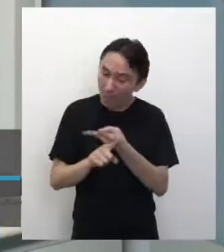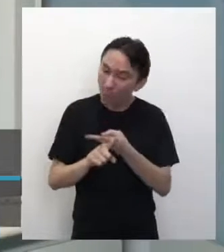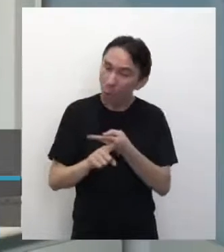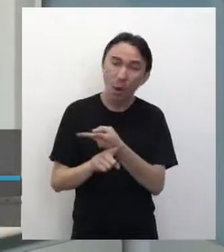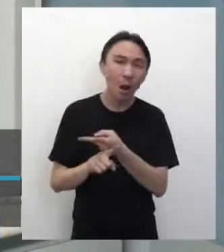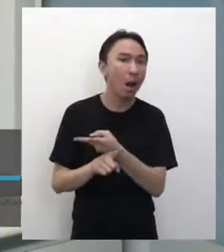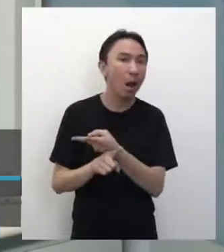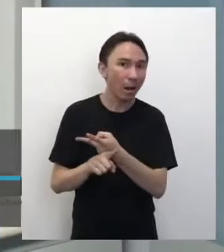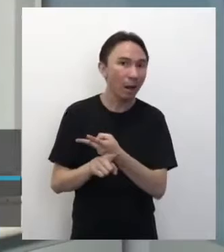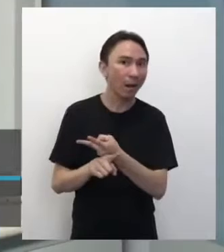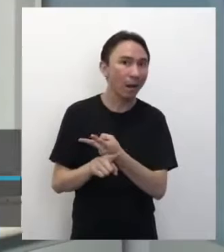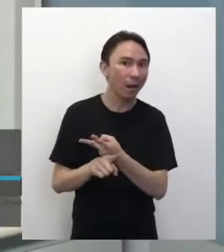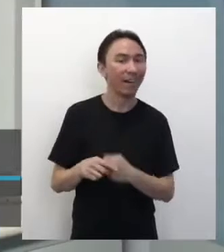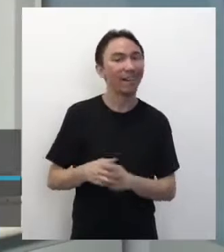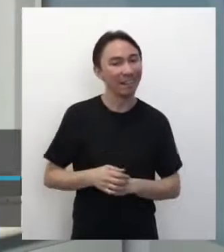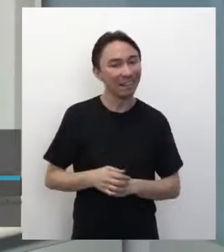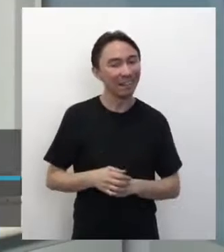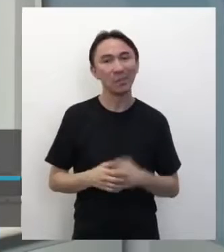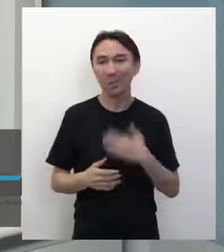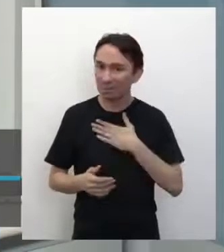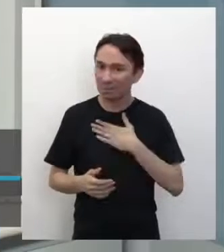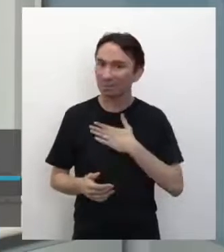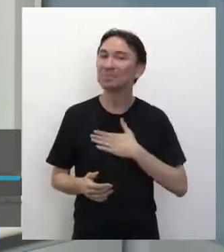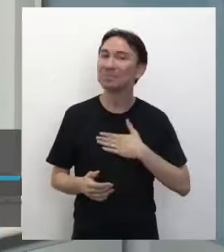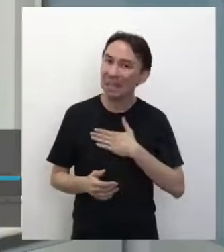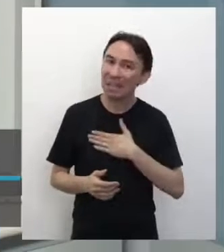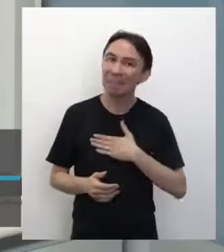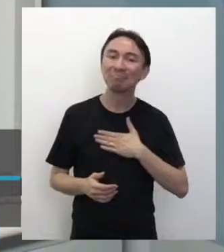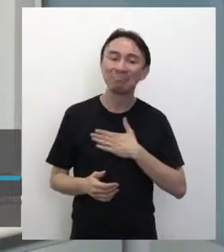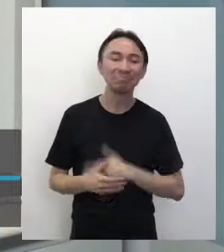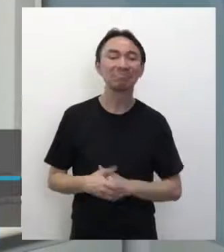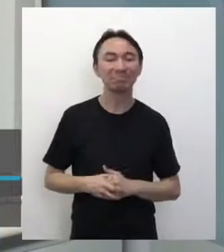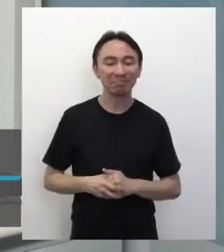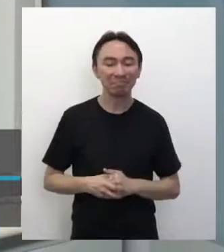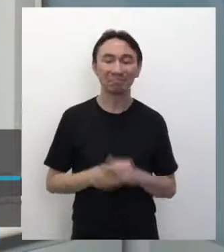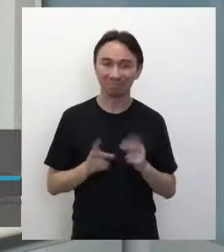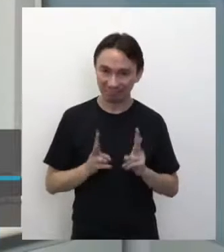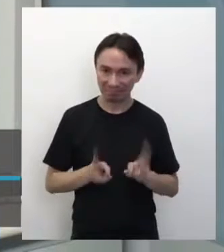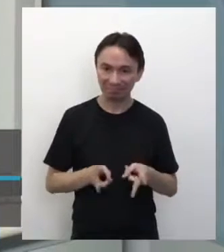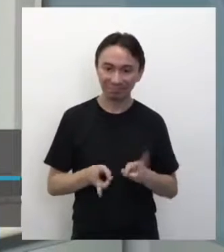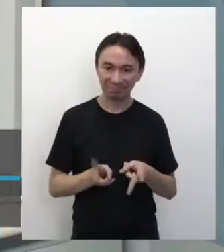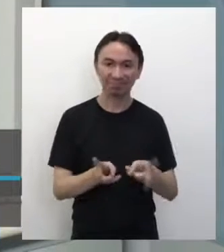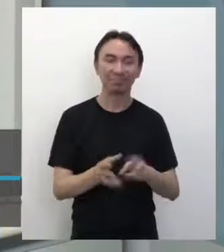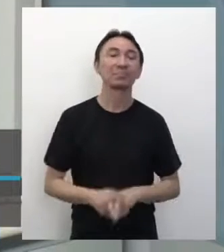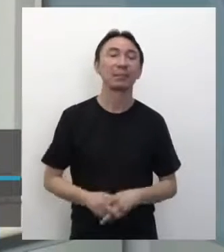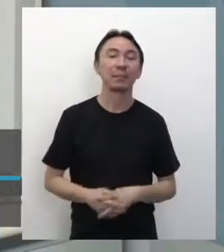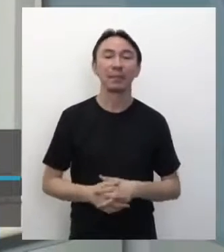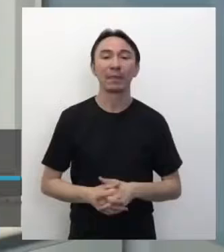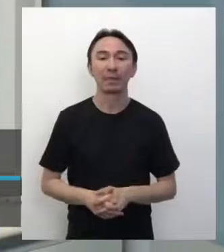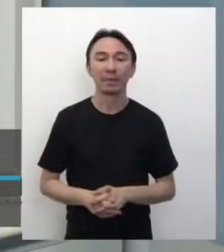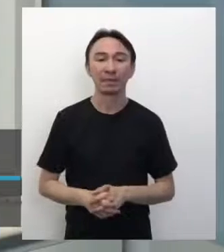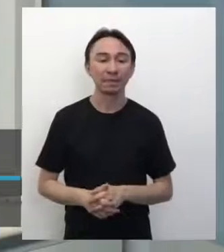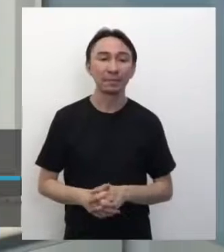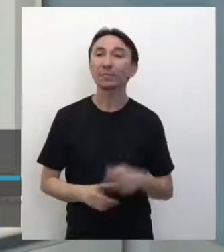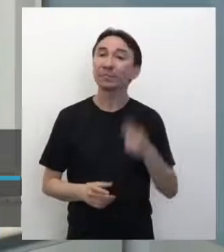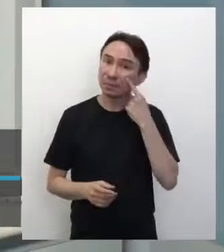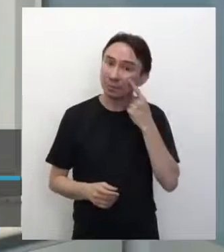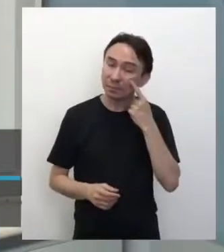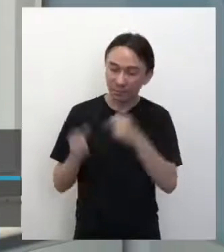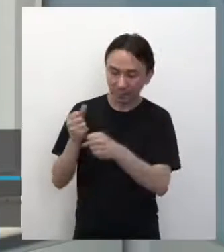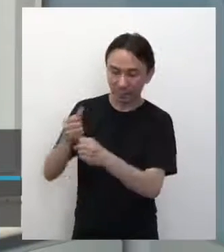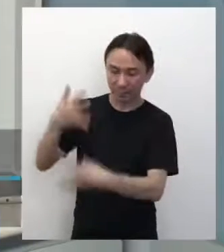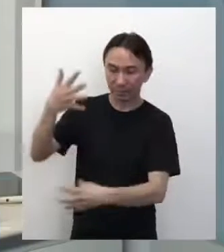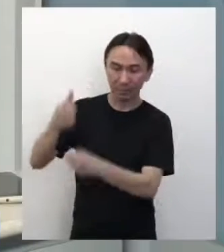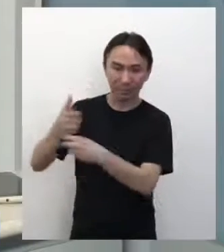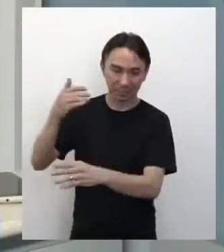vou olhar. Gostei. Seguimos, professor? Seguimos. Então, hora da interação pelo chat.